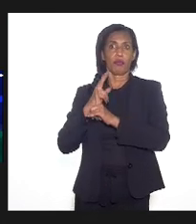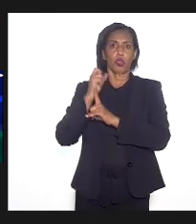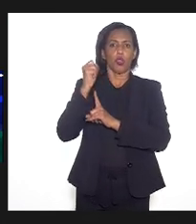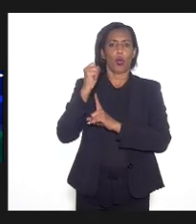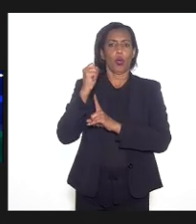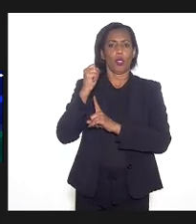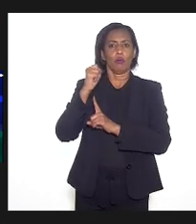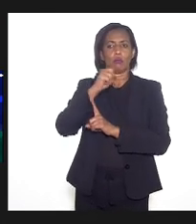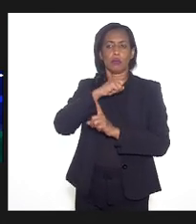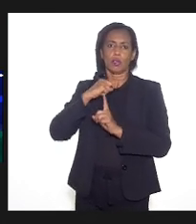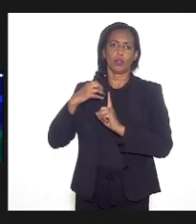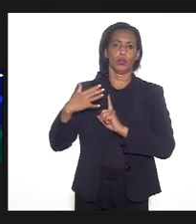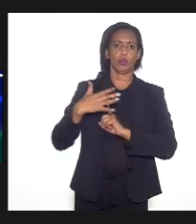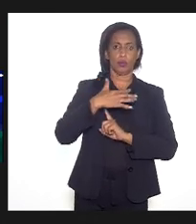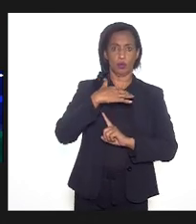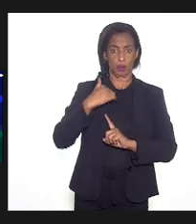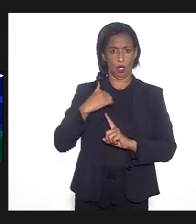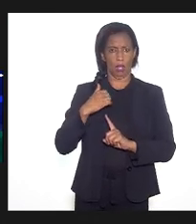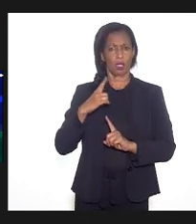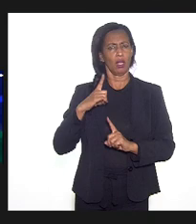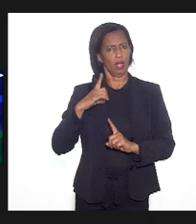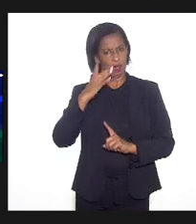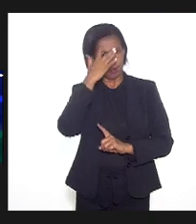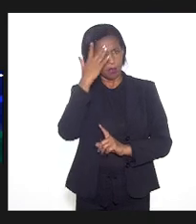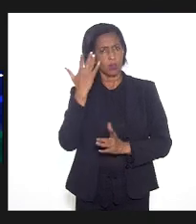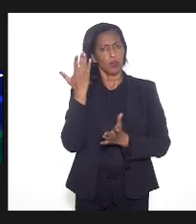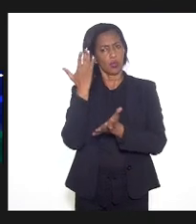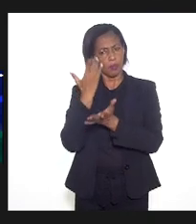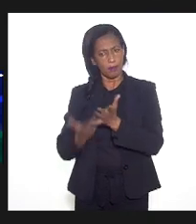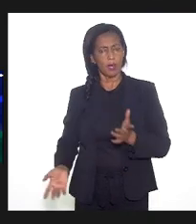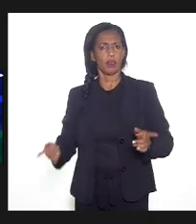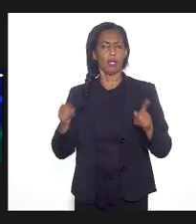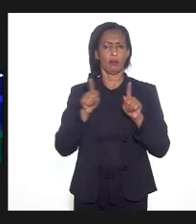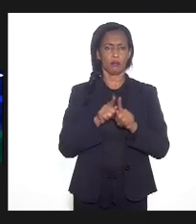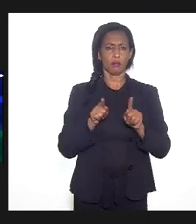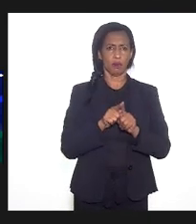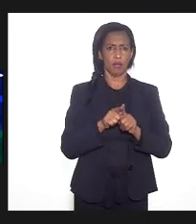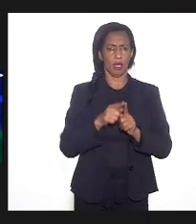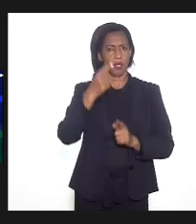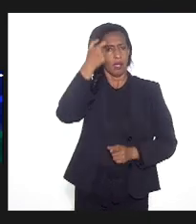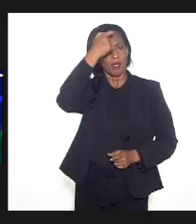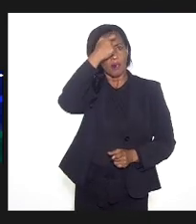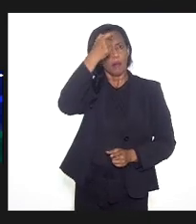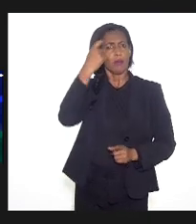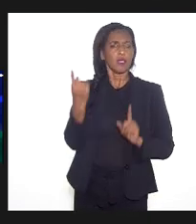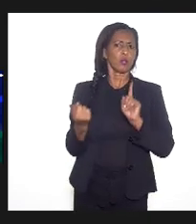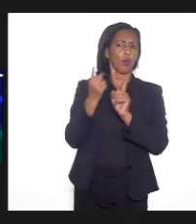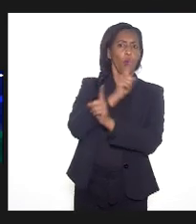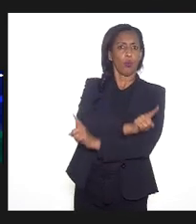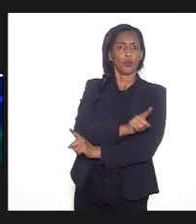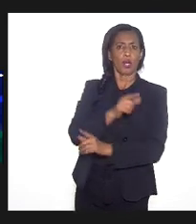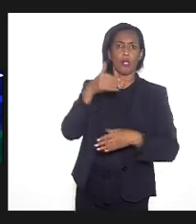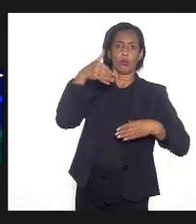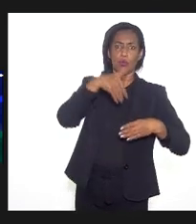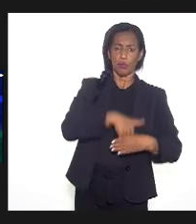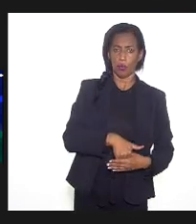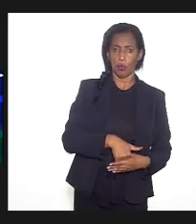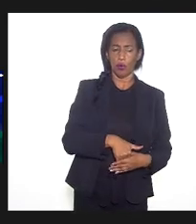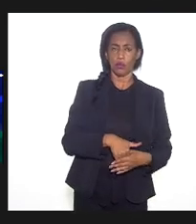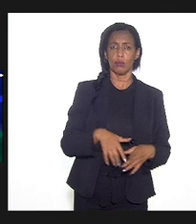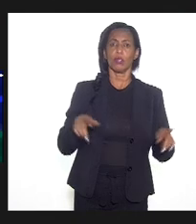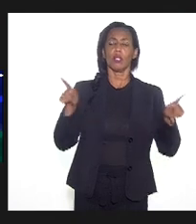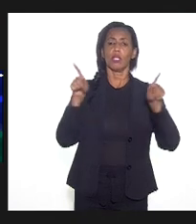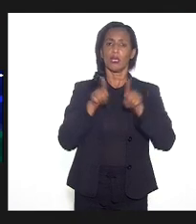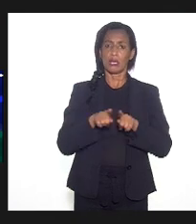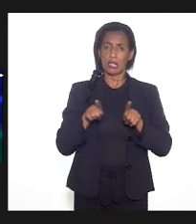sociedade. Há derrotados, aqueles que pensam o contrário e que foram derrotados no voto, que também é